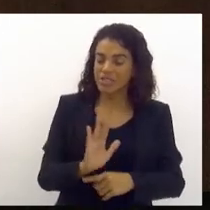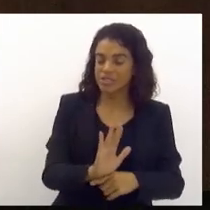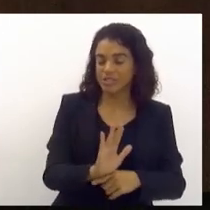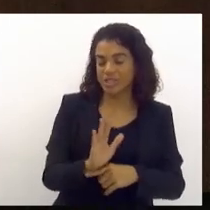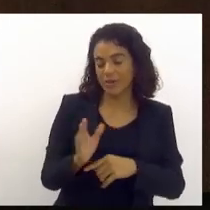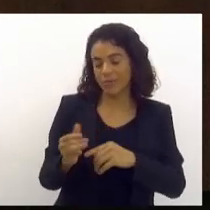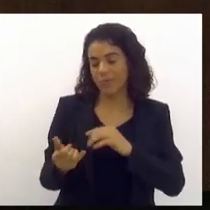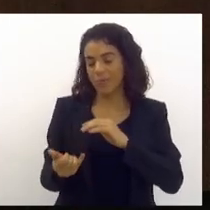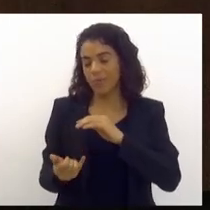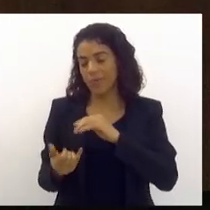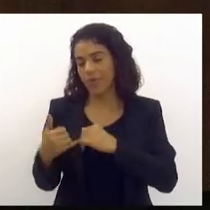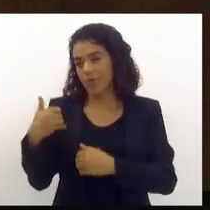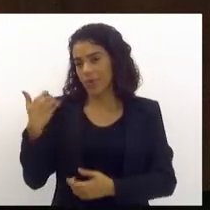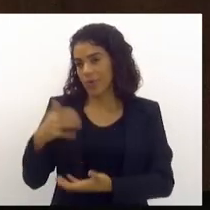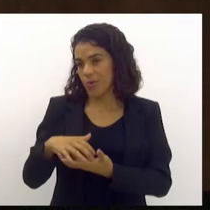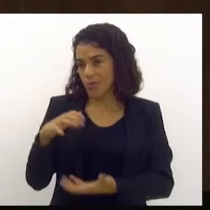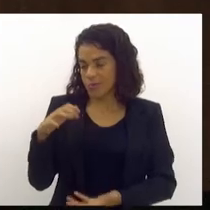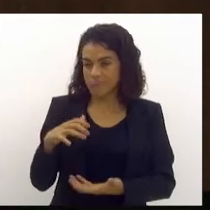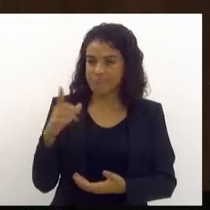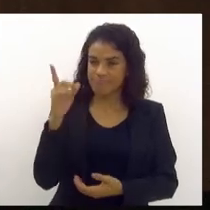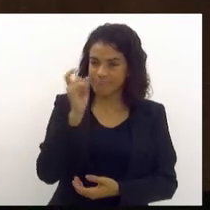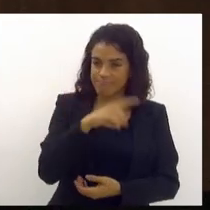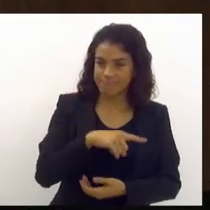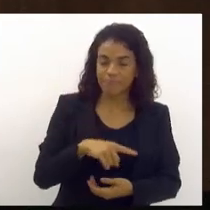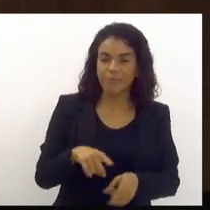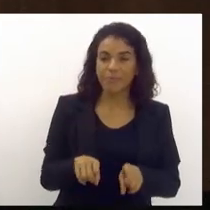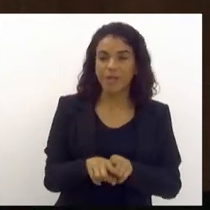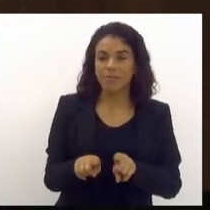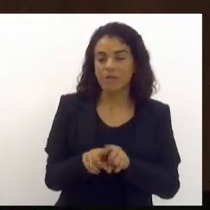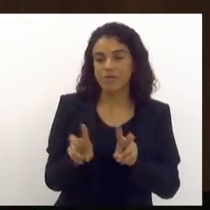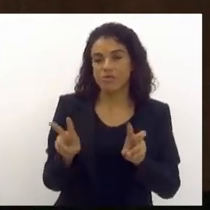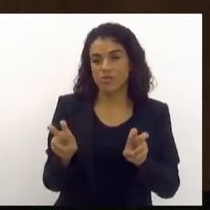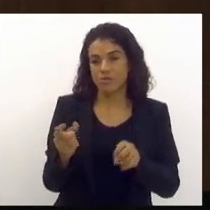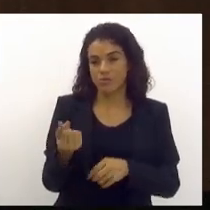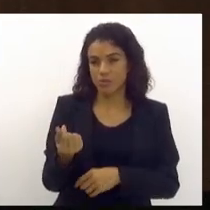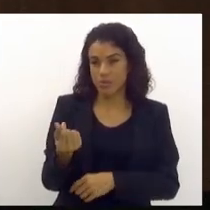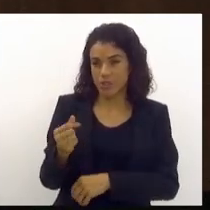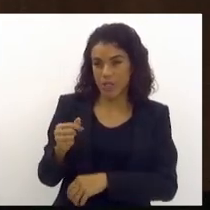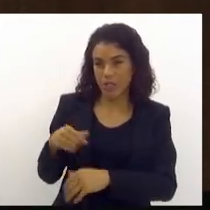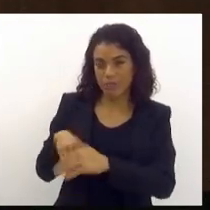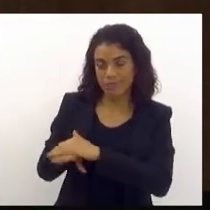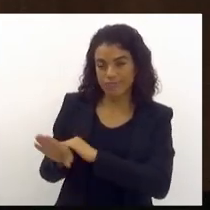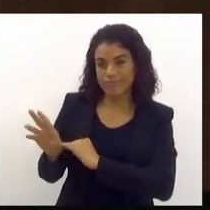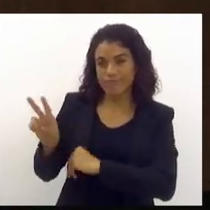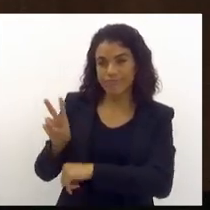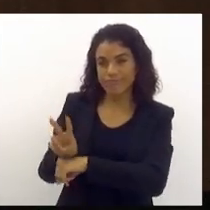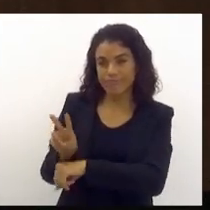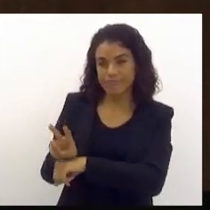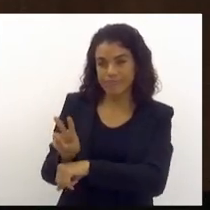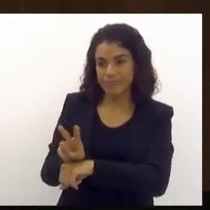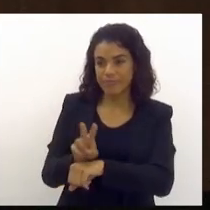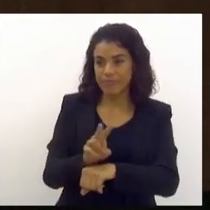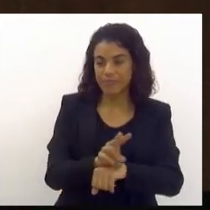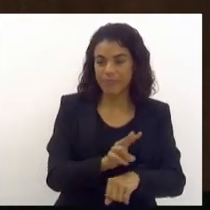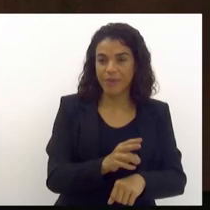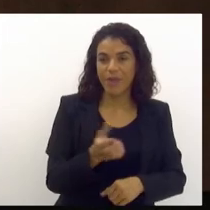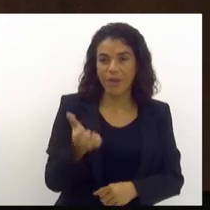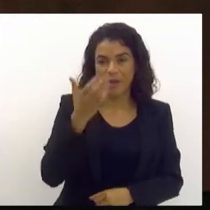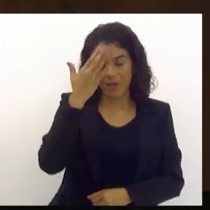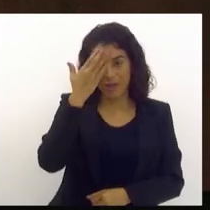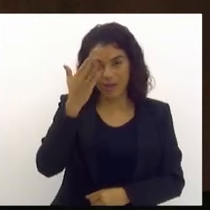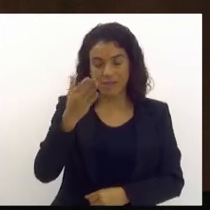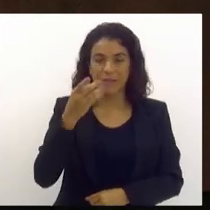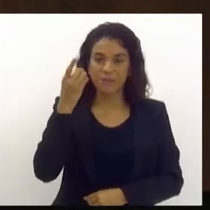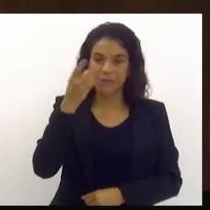difícil. A outra questão, a respeito dos fundos. Eu queria aqui agradecer ao deputado